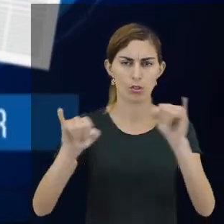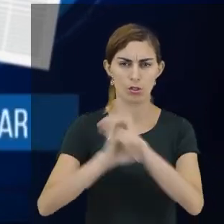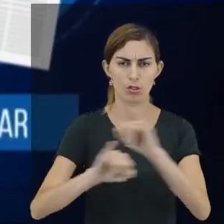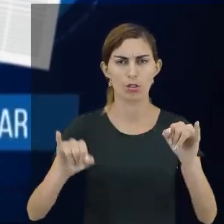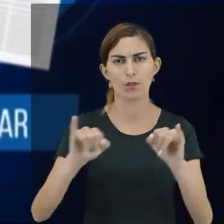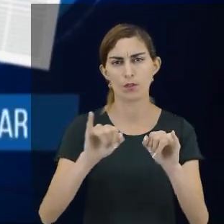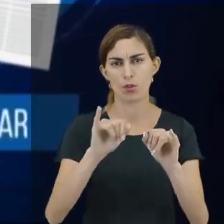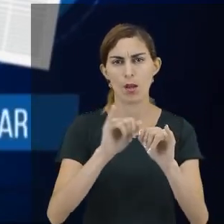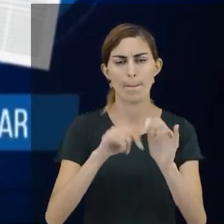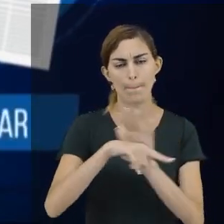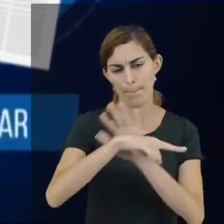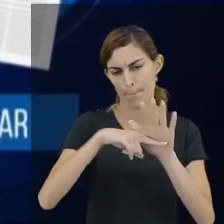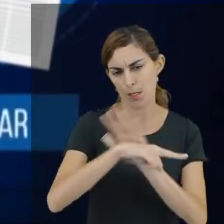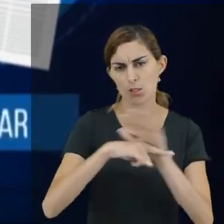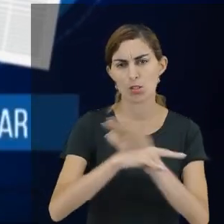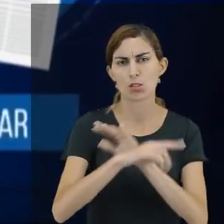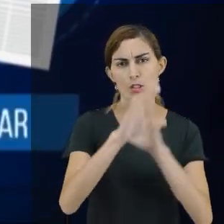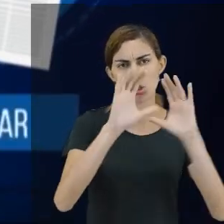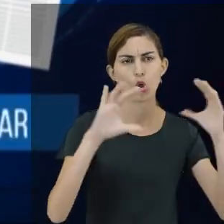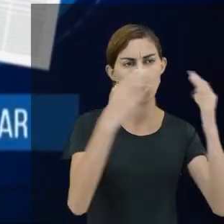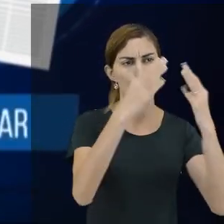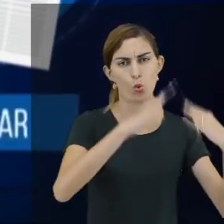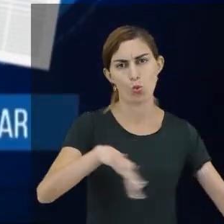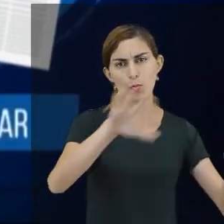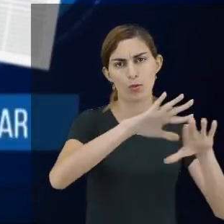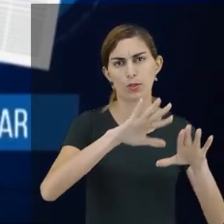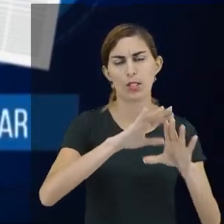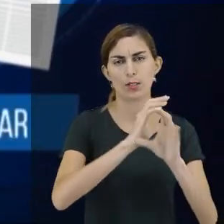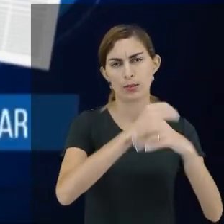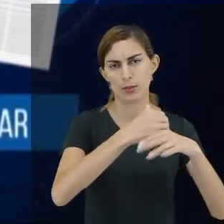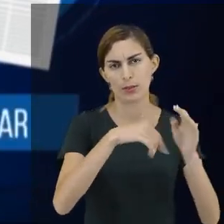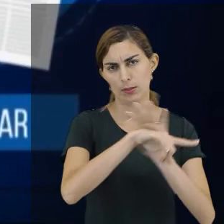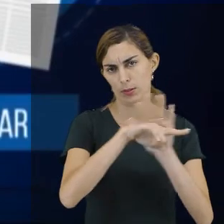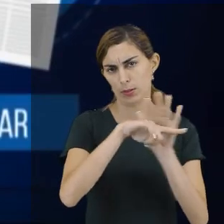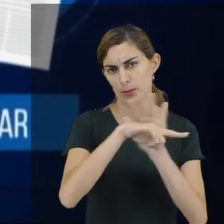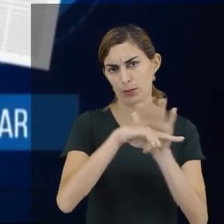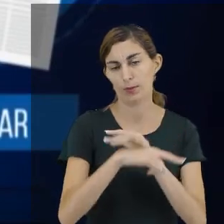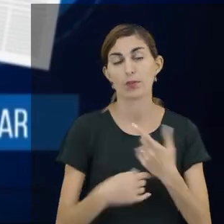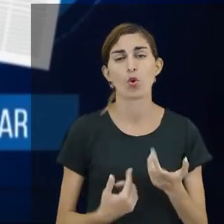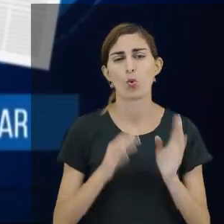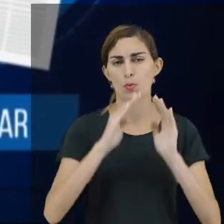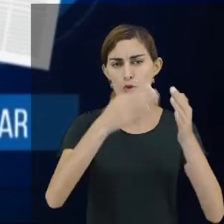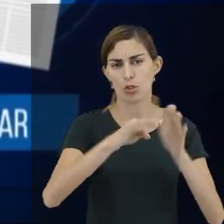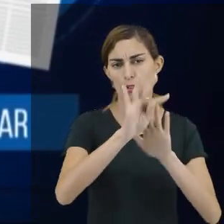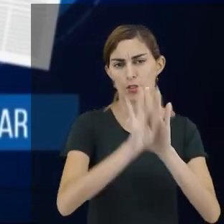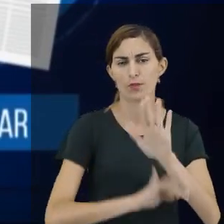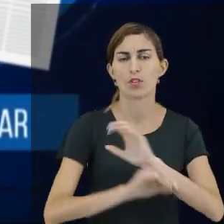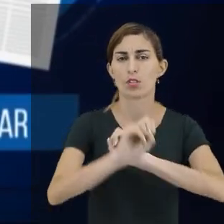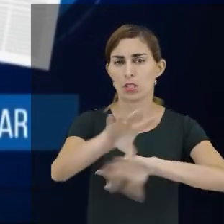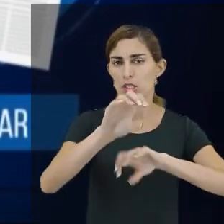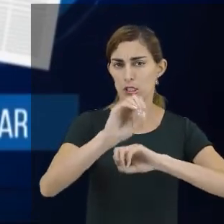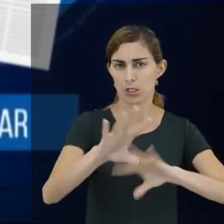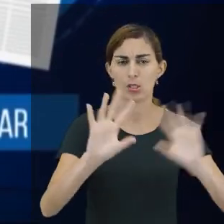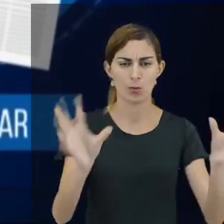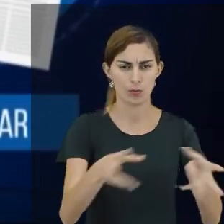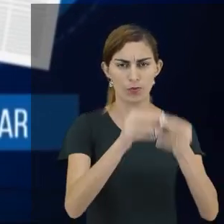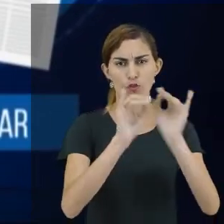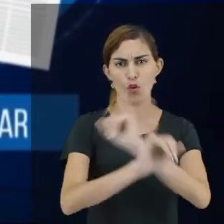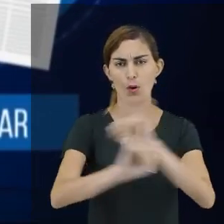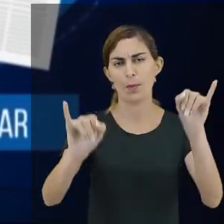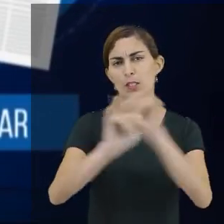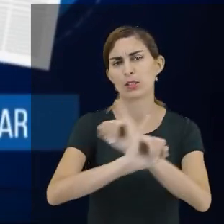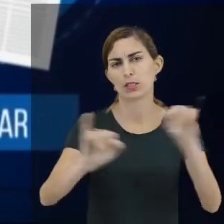divulgar resultados de uma pesquisa para a comunidade científica. O objetivo do texto didático é o de ensinar um conjunto